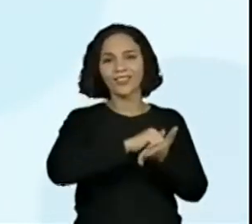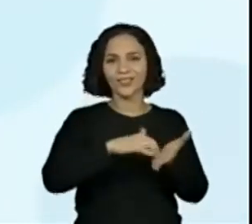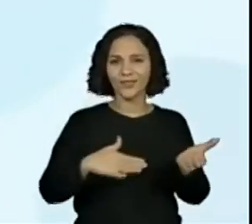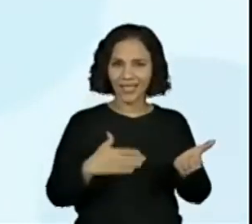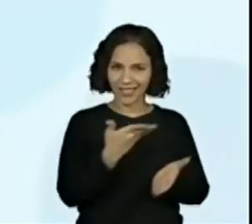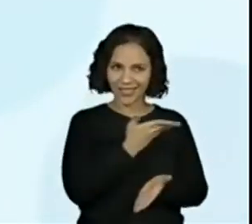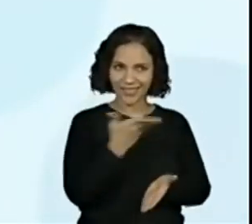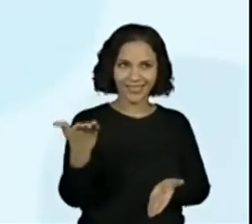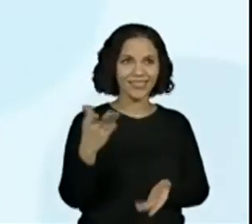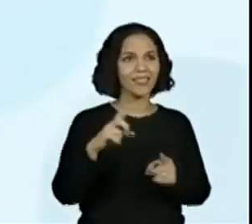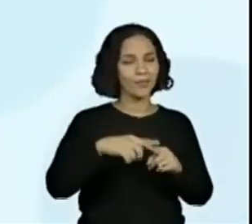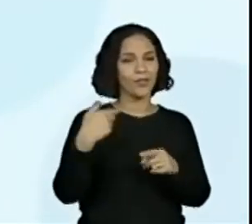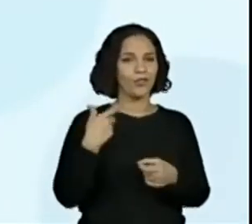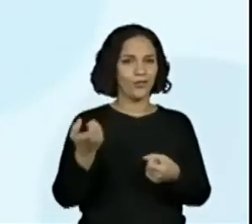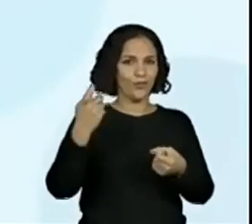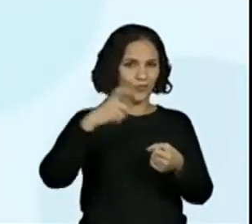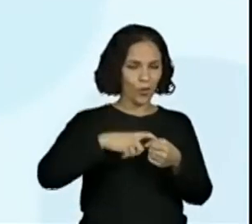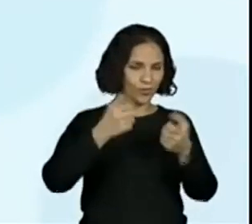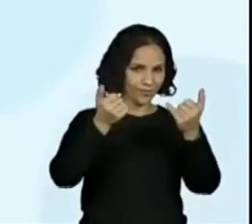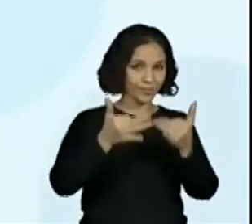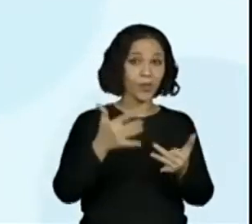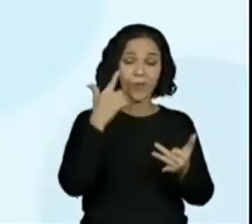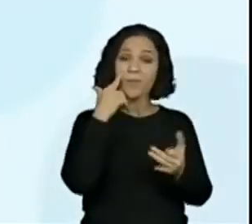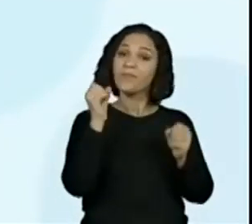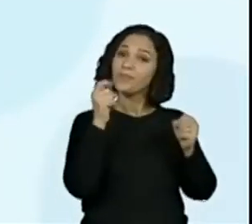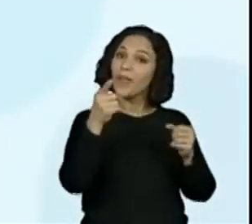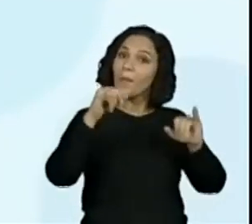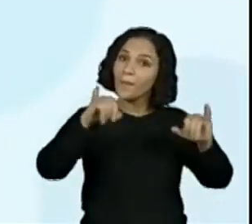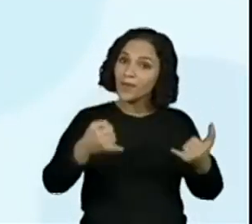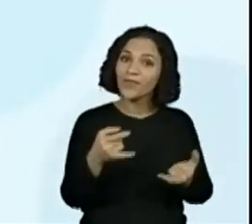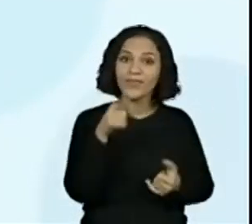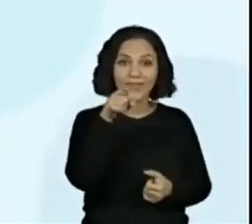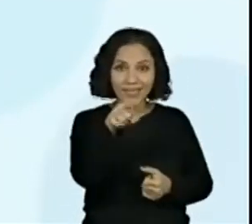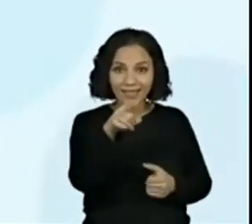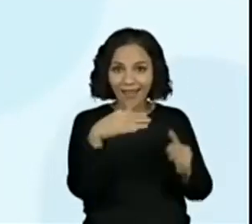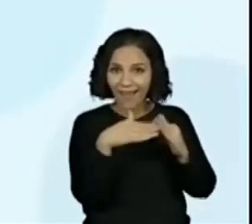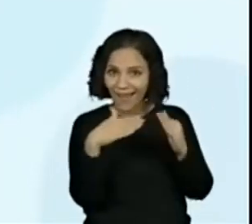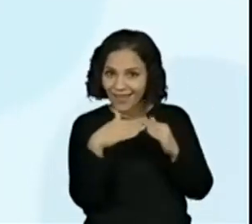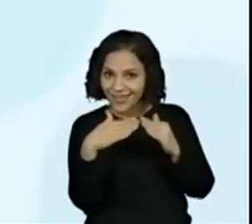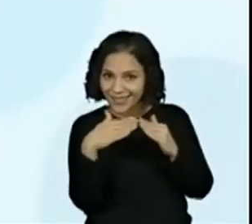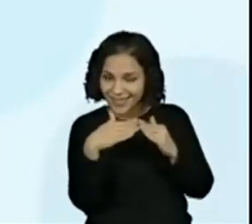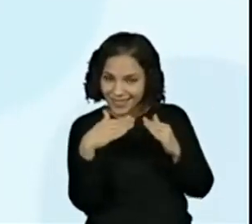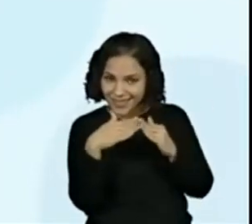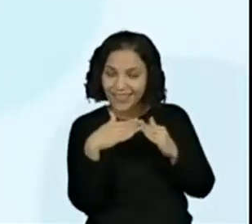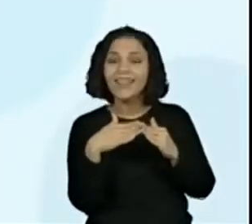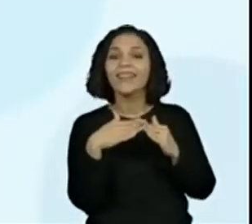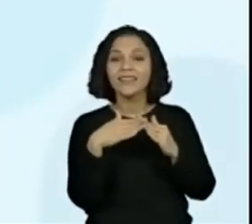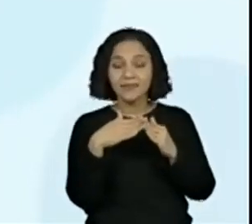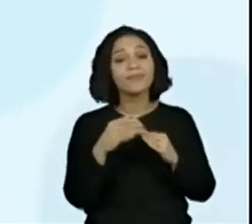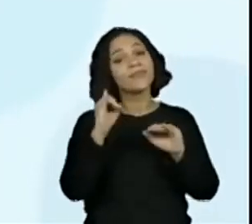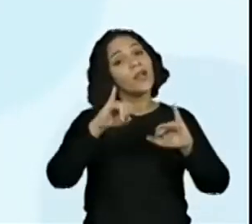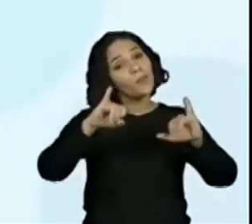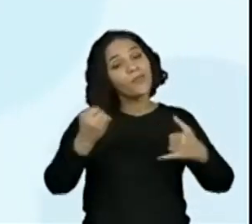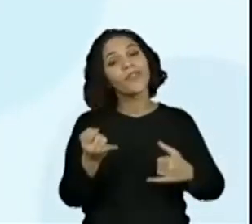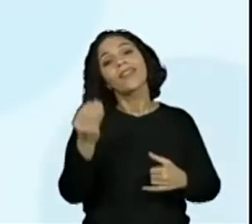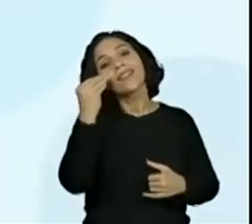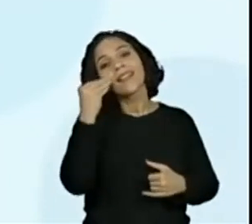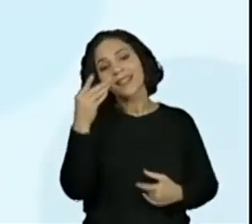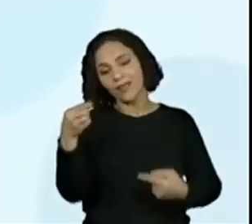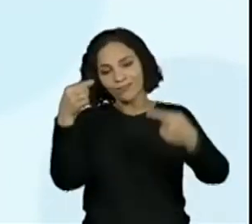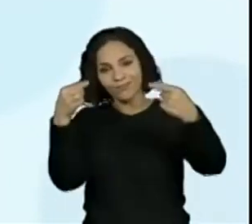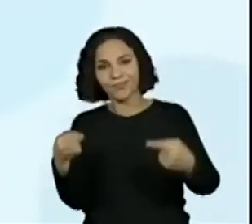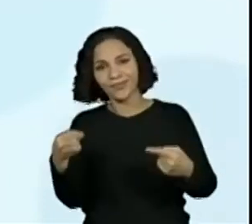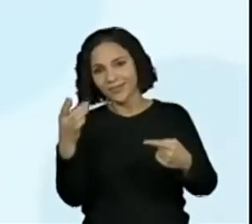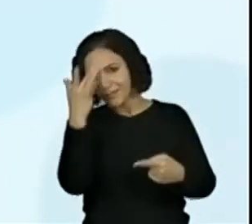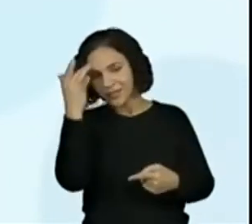atividade e já volto para falar com vocês vamos lá realize Agora é para vocês darem uma olhadinha em casa e testar em si é